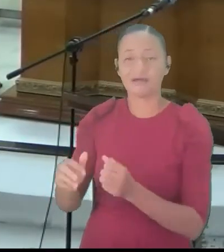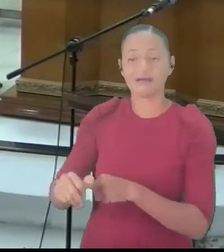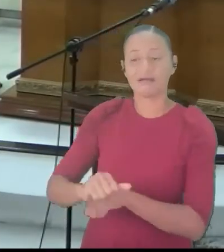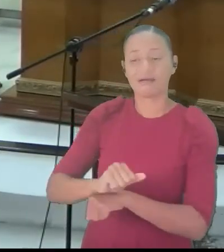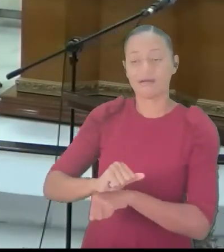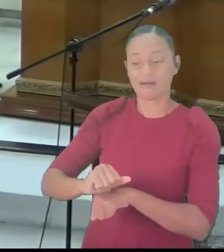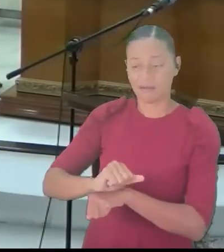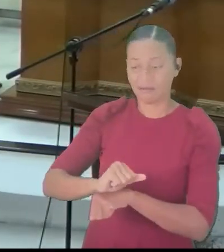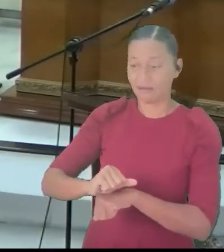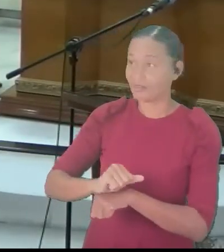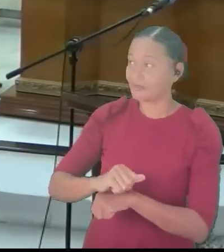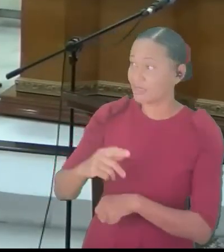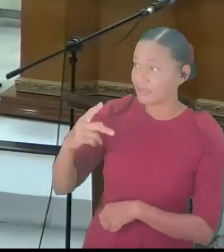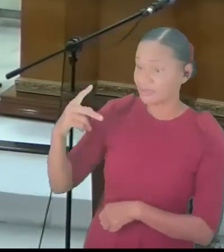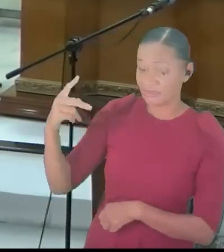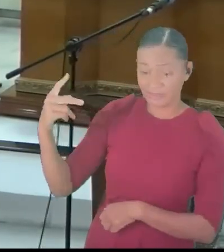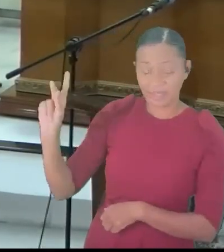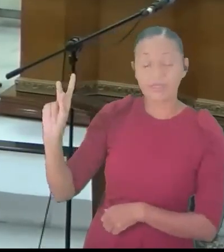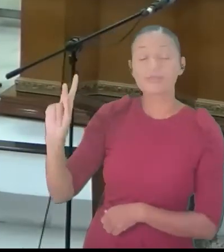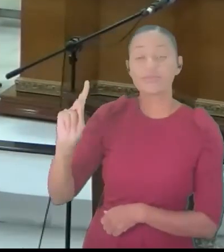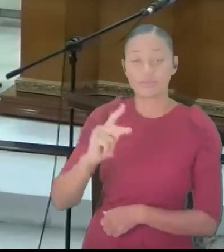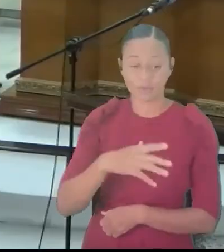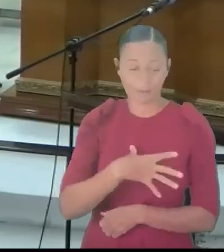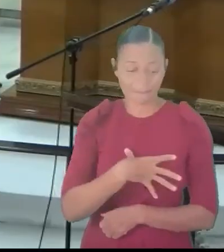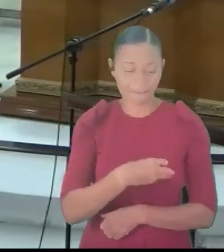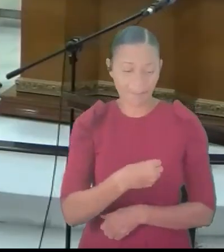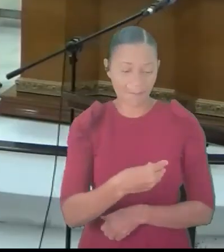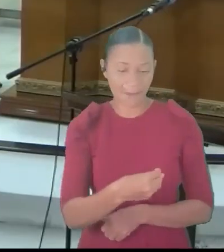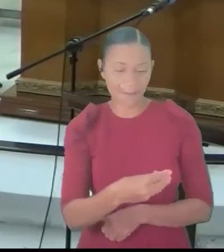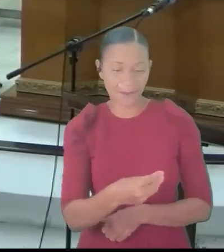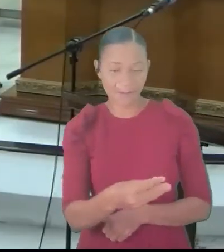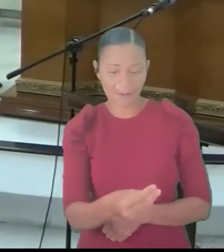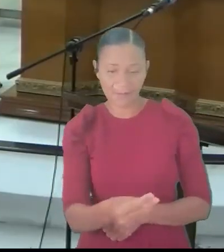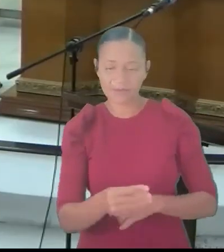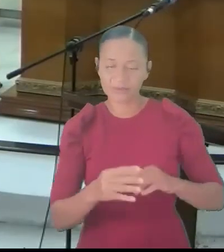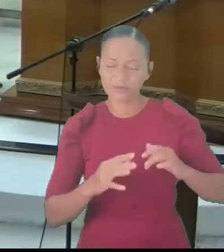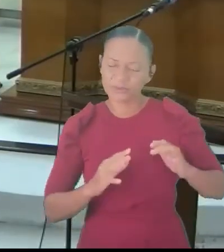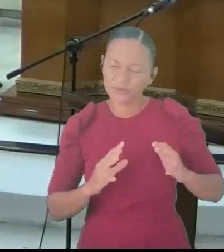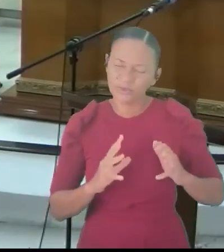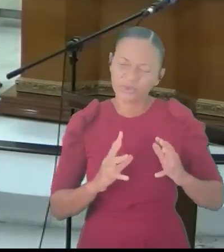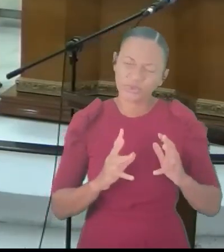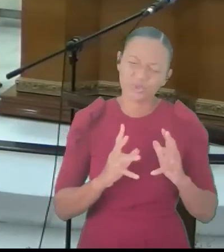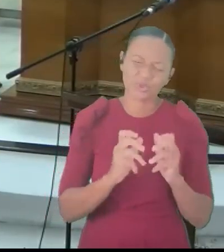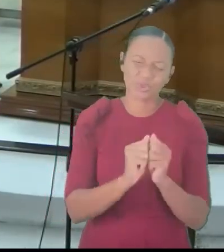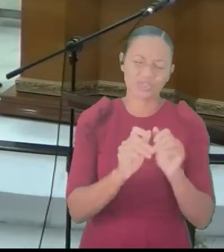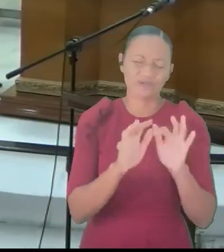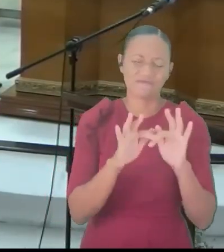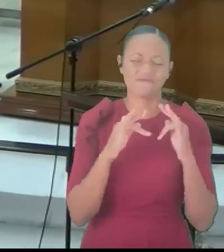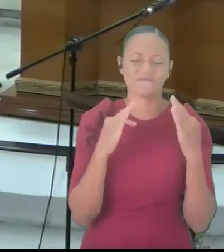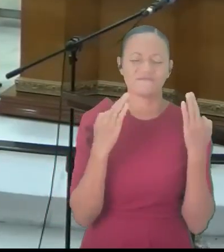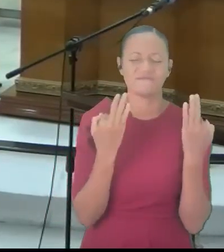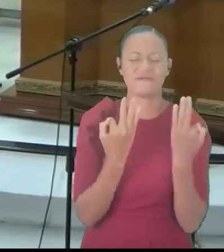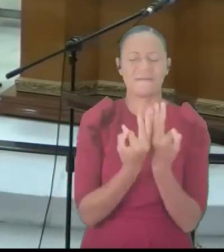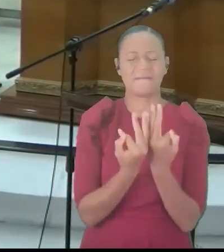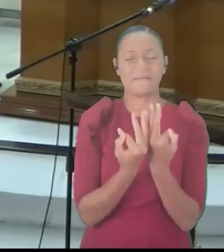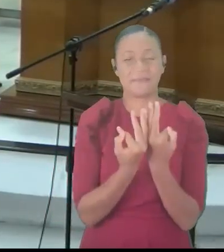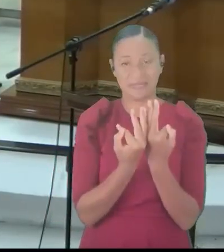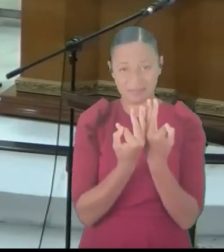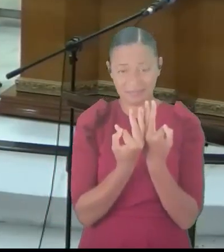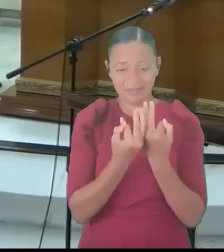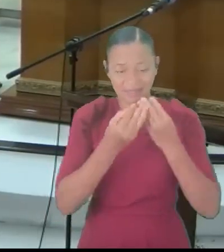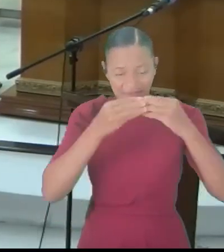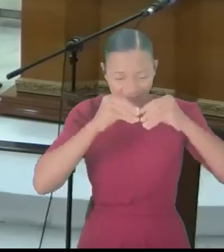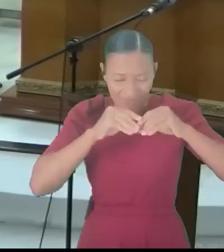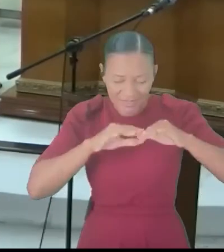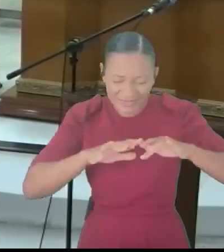na tua descendência serão benditas todas as famílias da terra.